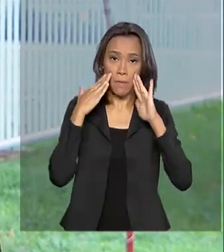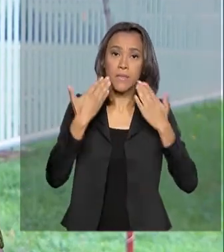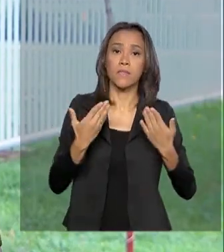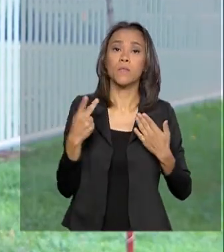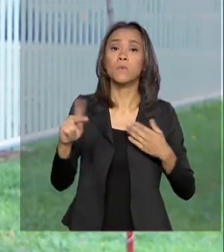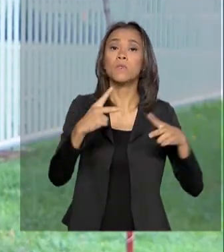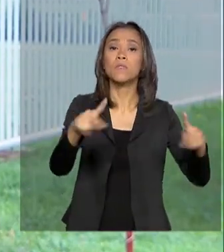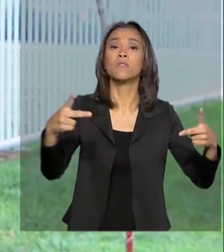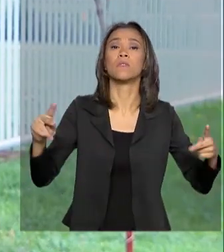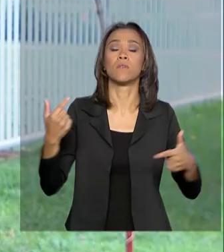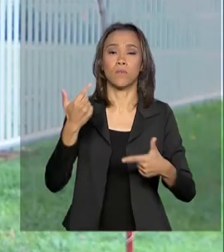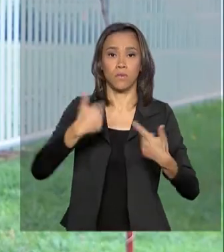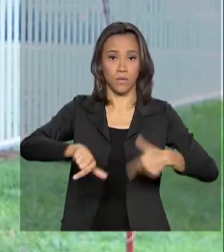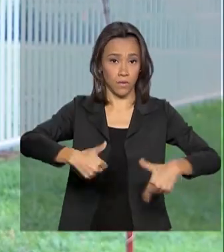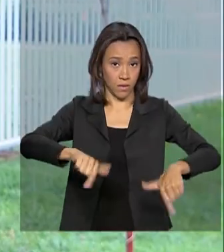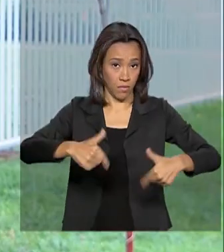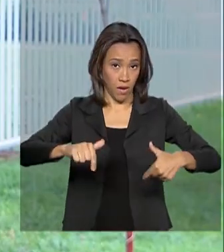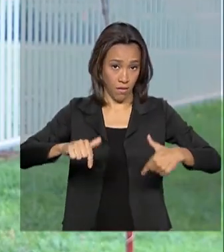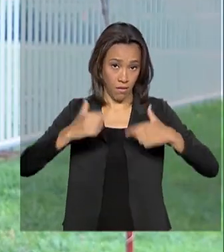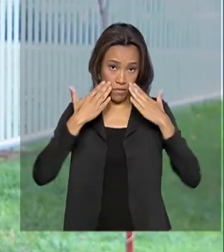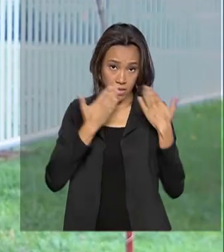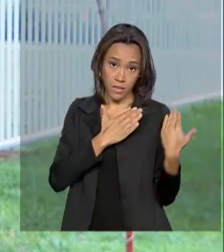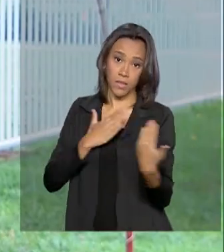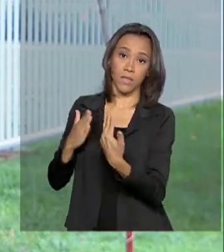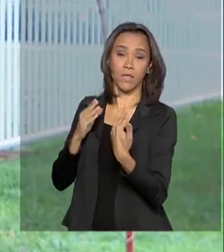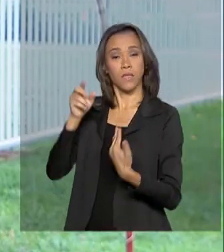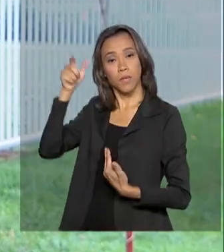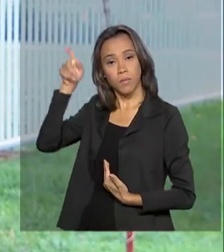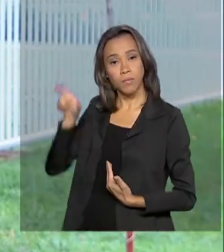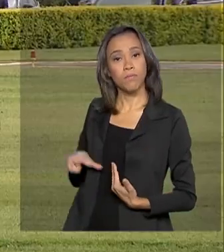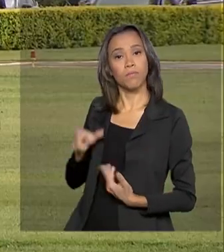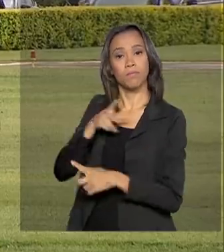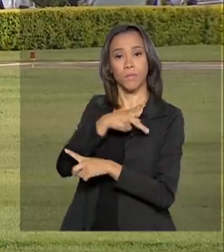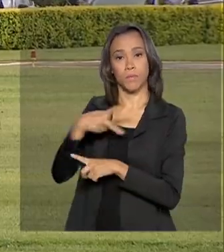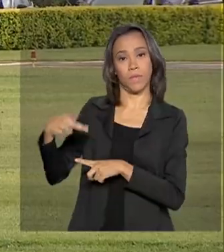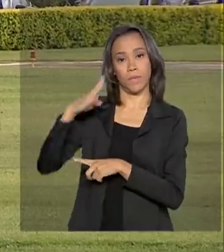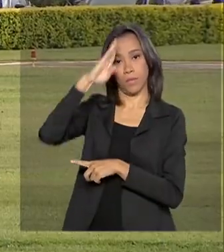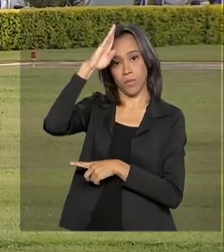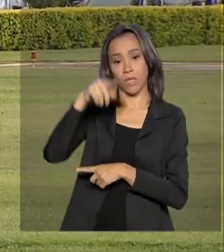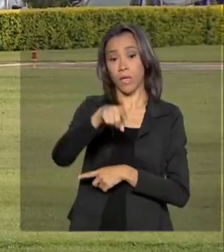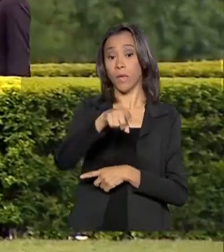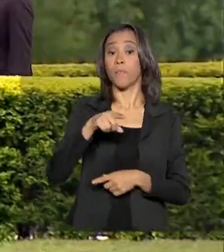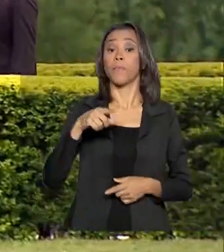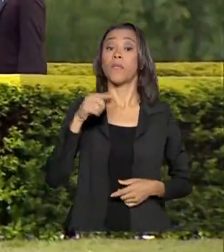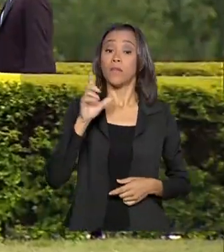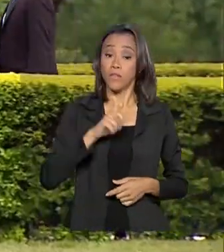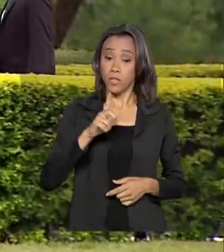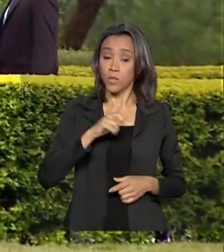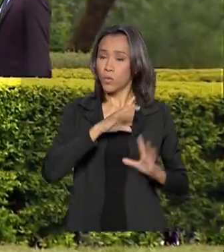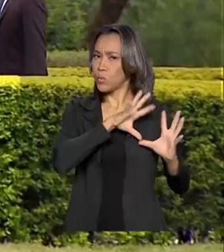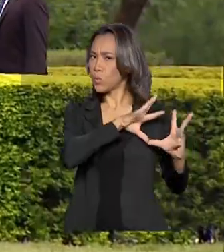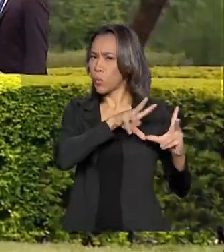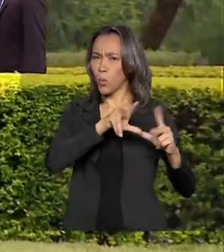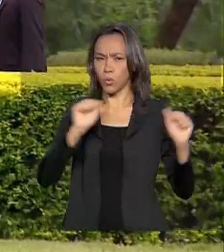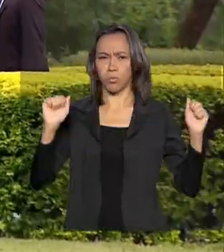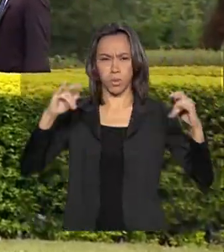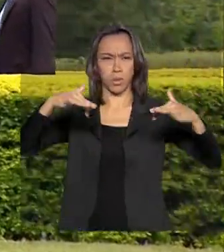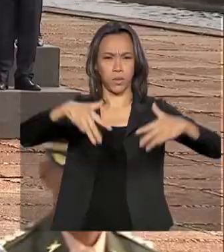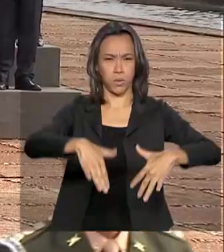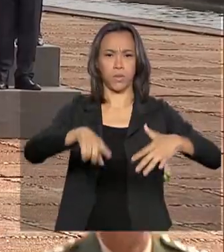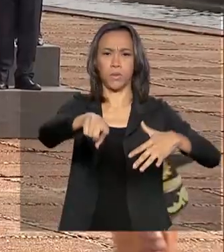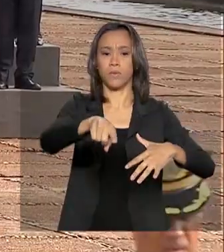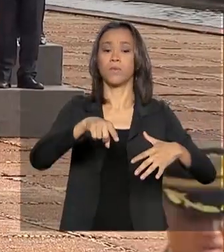passos e bem cedinho às 8 horas em ponto o presidente todos os ministros estavam aqui na porta do alvorada para